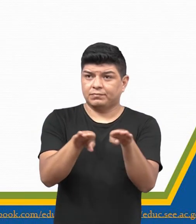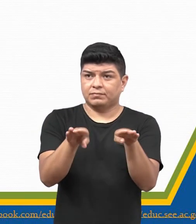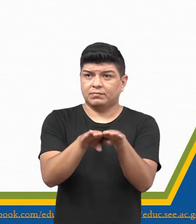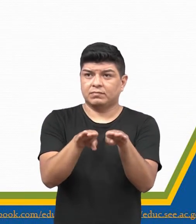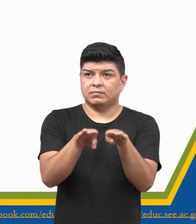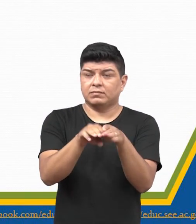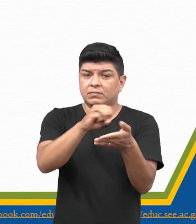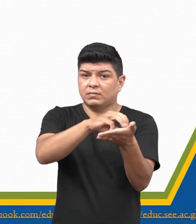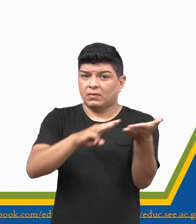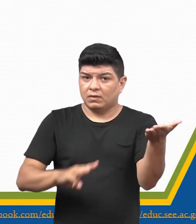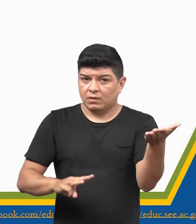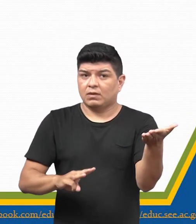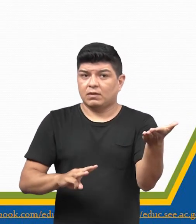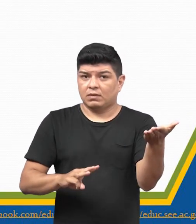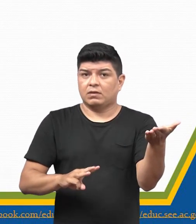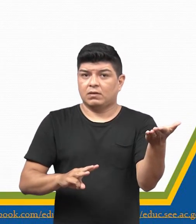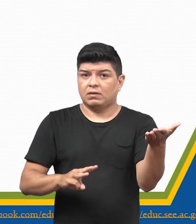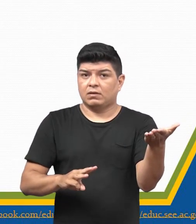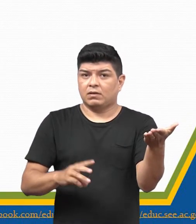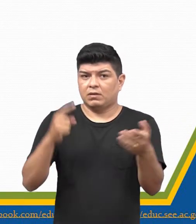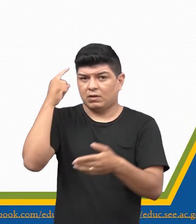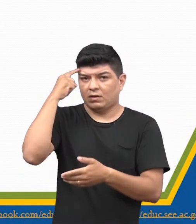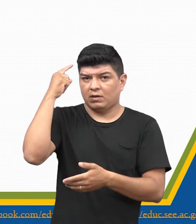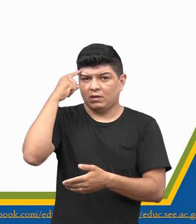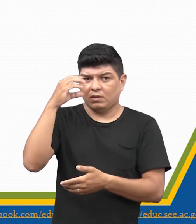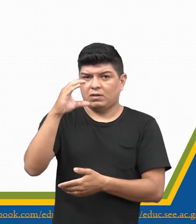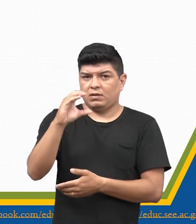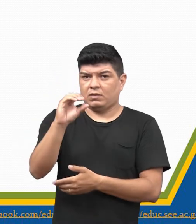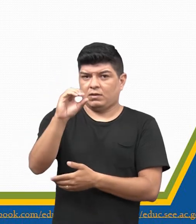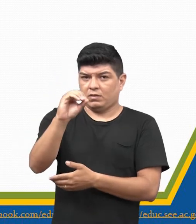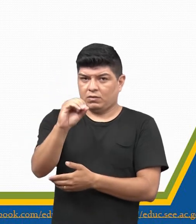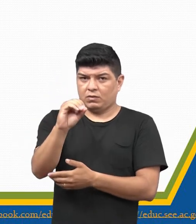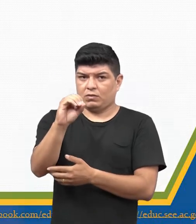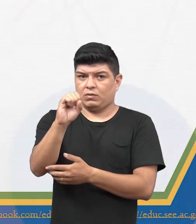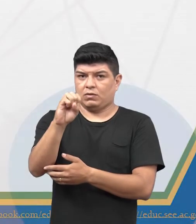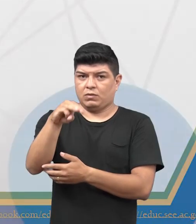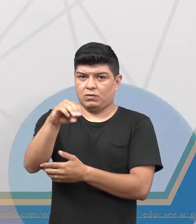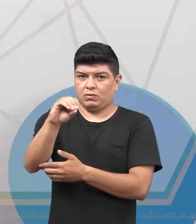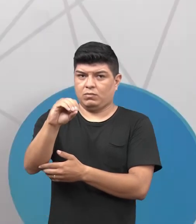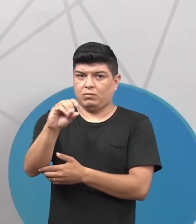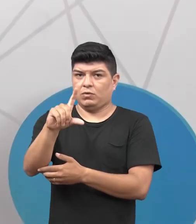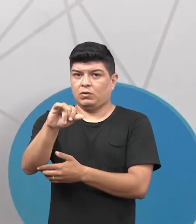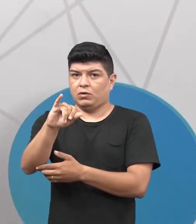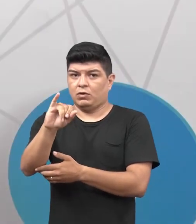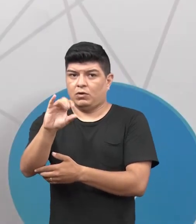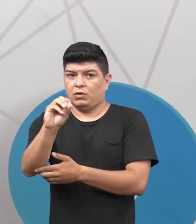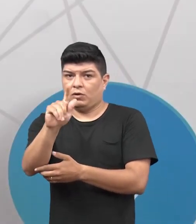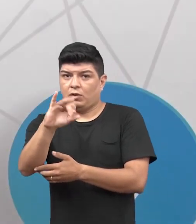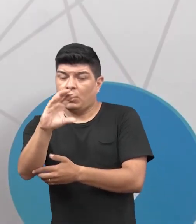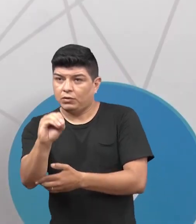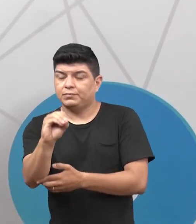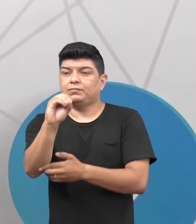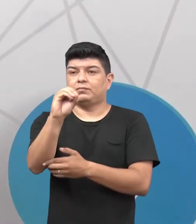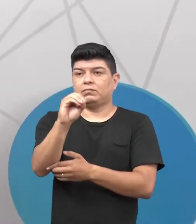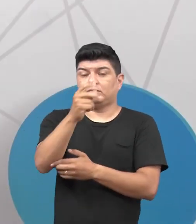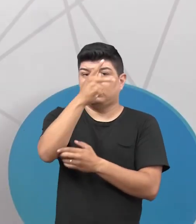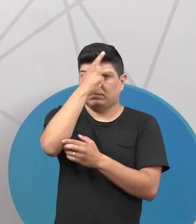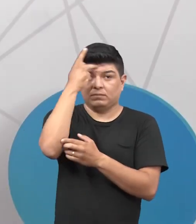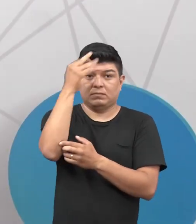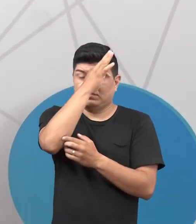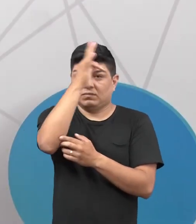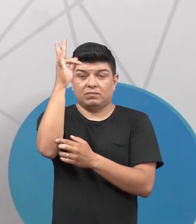esse método é decorrente do pensamento cosmológico? Não. O pensamento cosmológico está voltado para os filósofos que